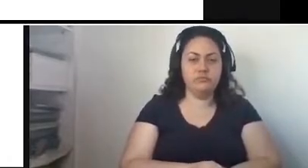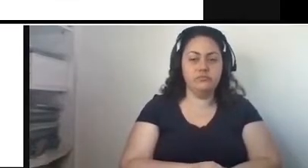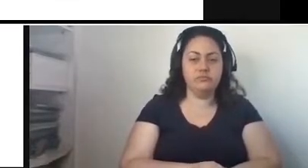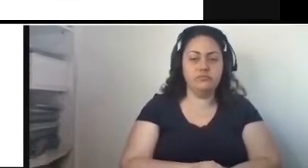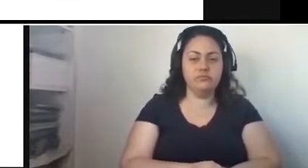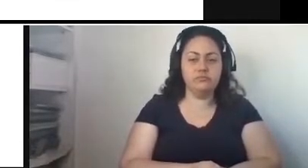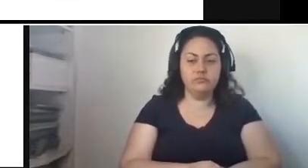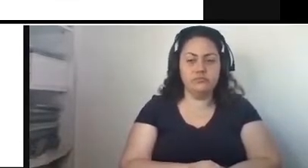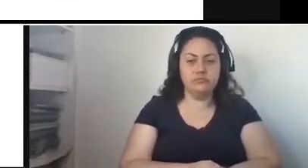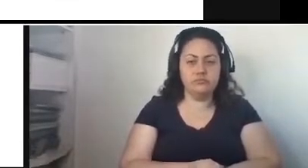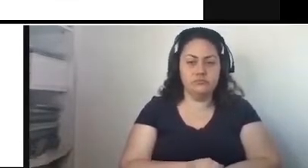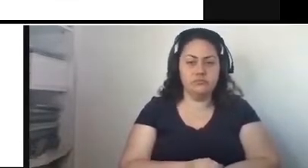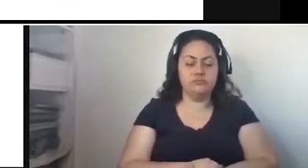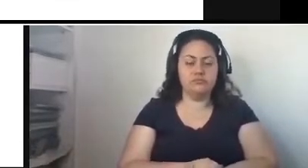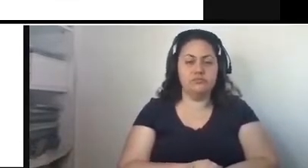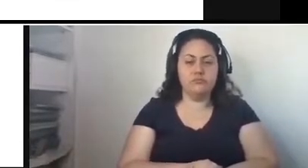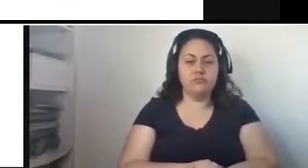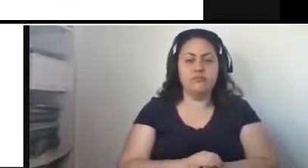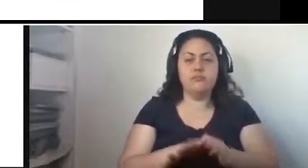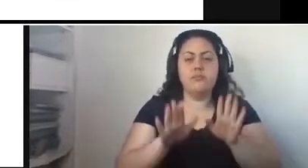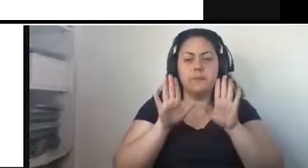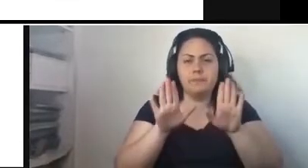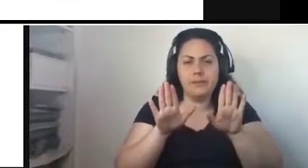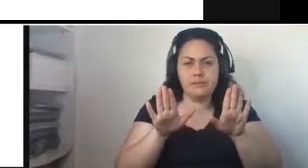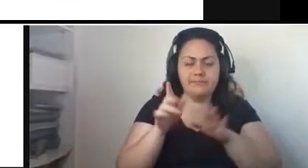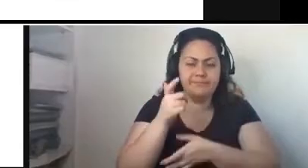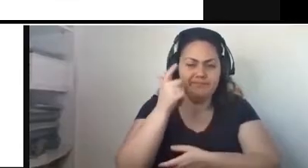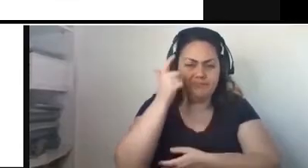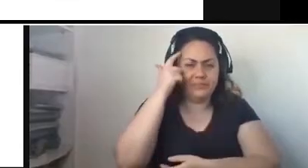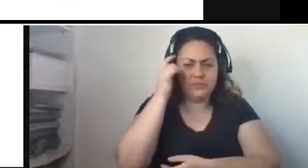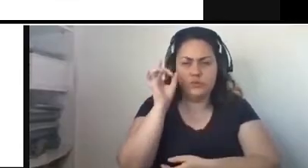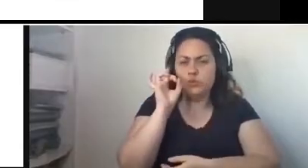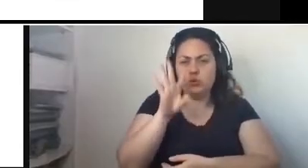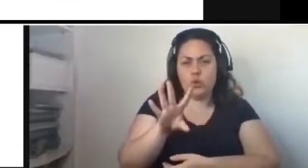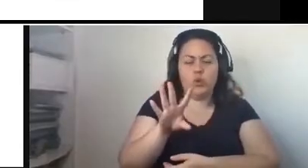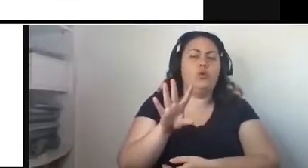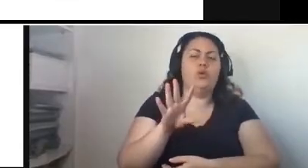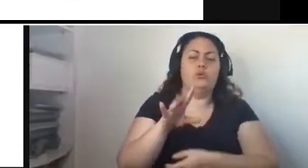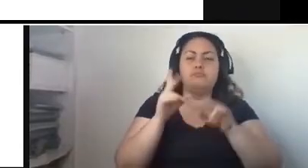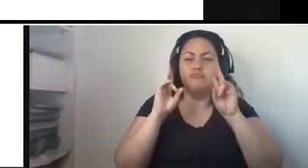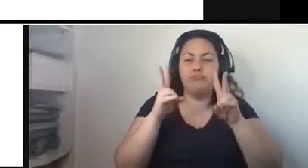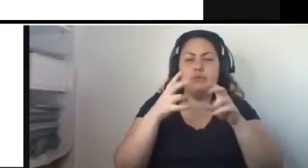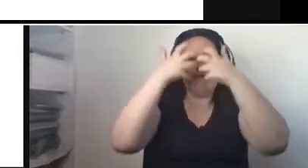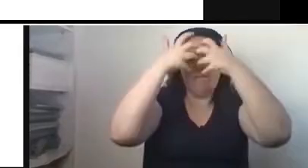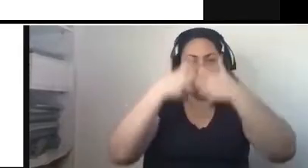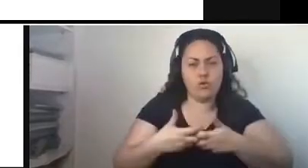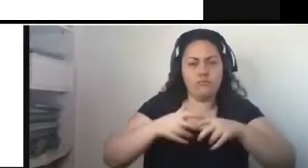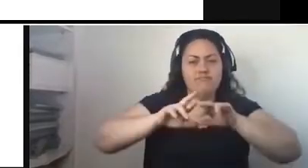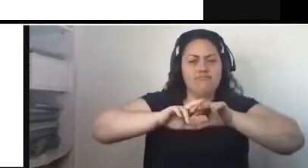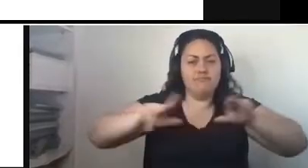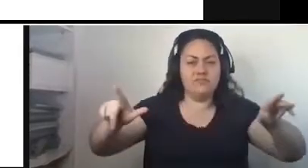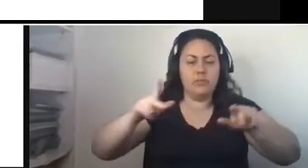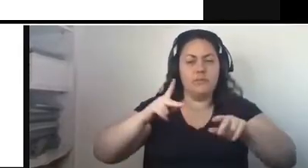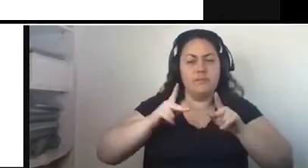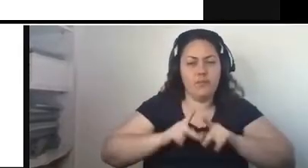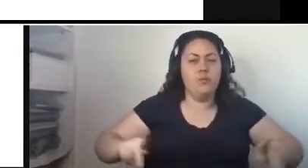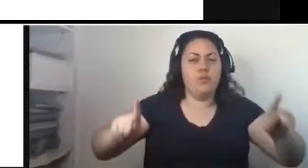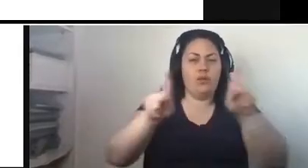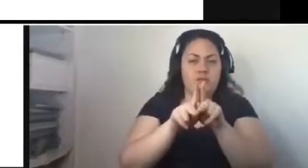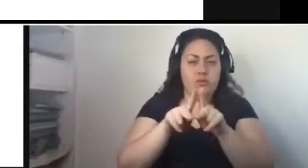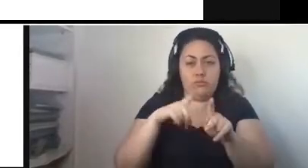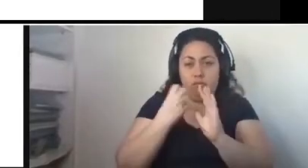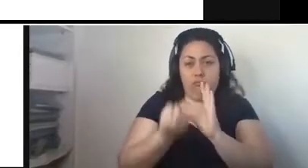só a mesma eficácia aplicada em diferentes populações que geram